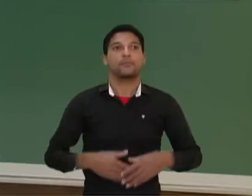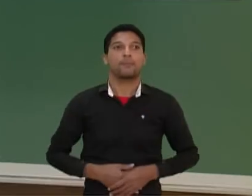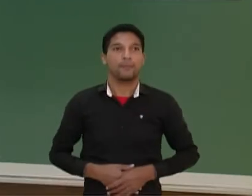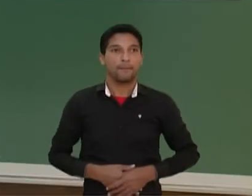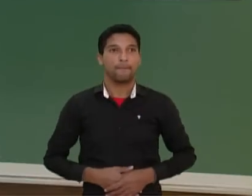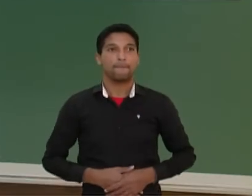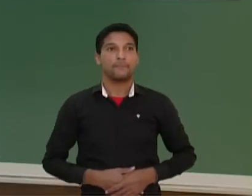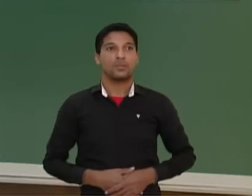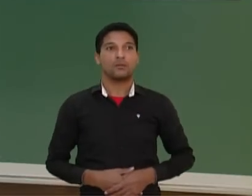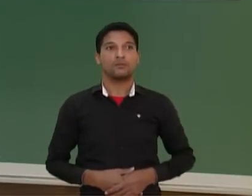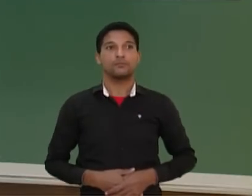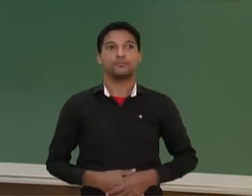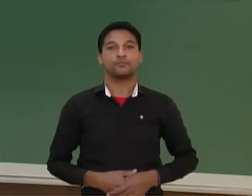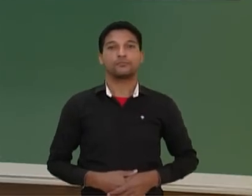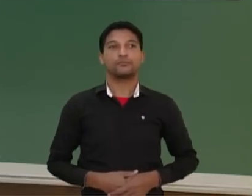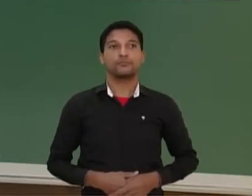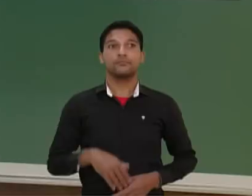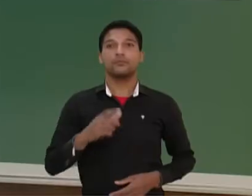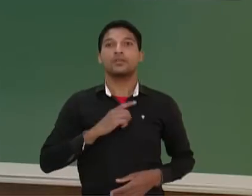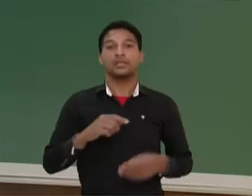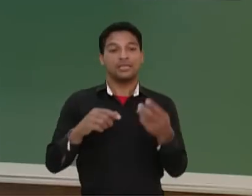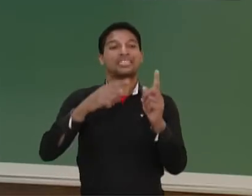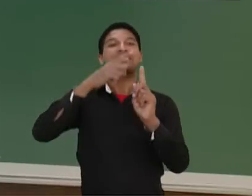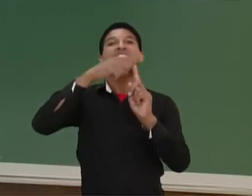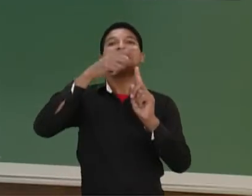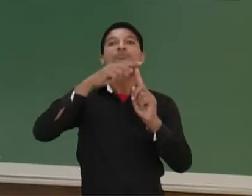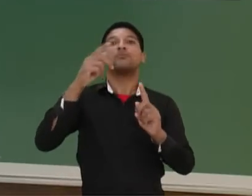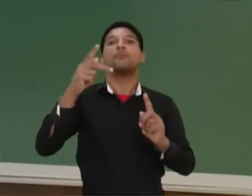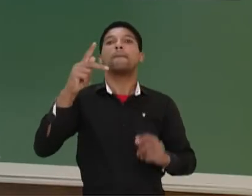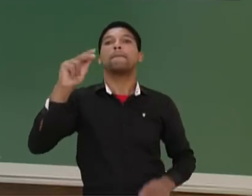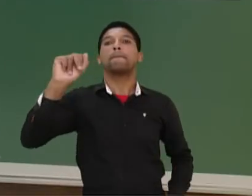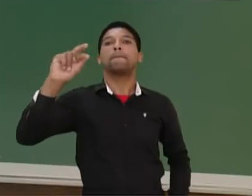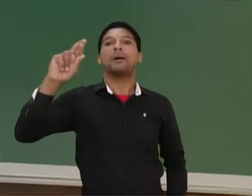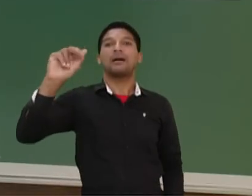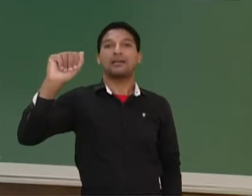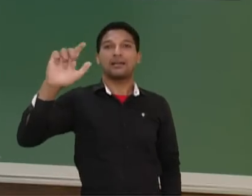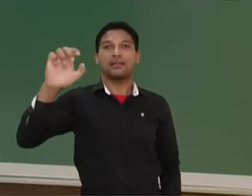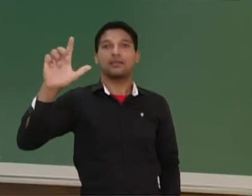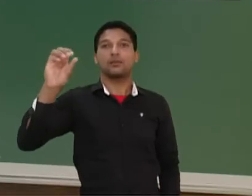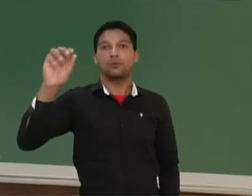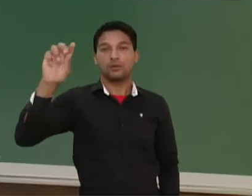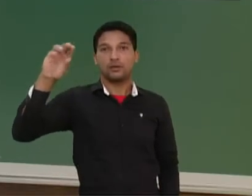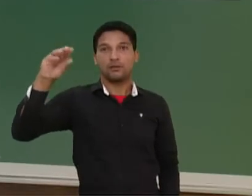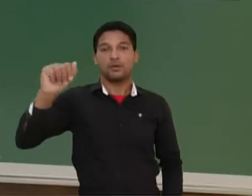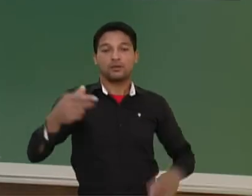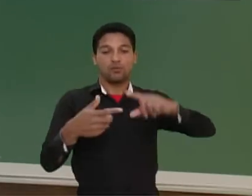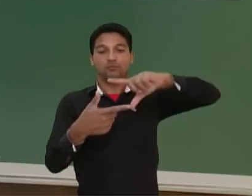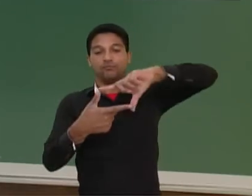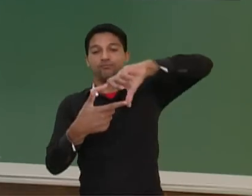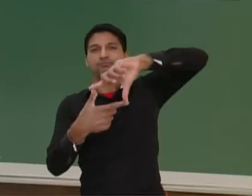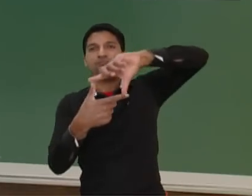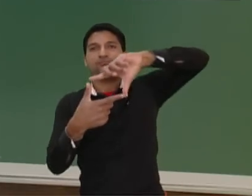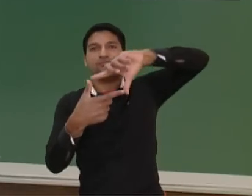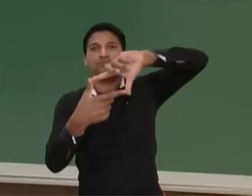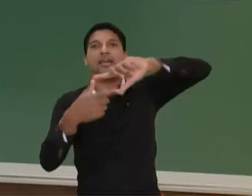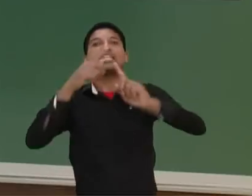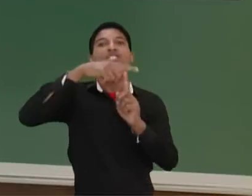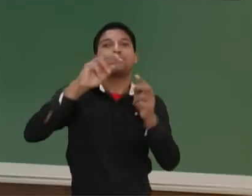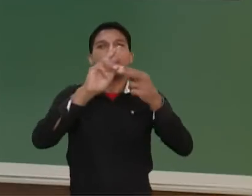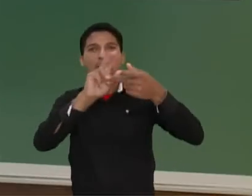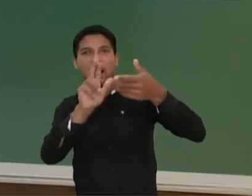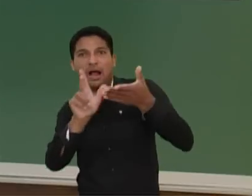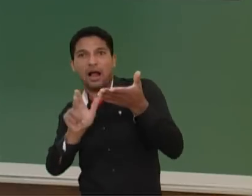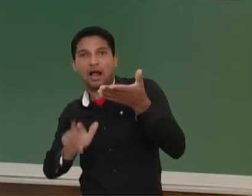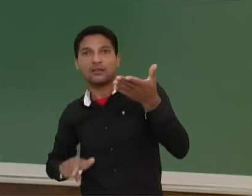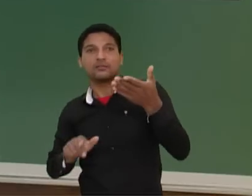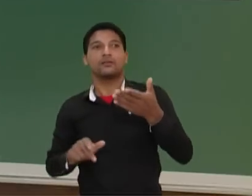Terceiro tipo de paralelogramo, o losango. losango. Lembra que eu falei para você na aula